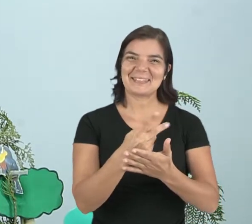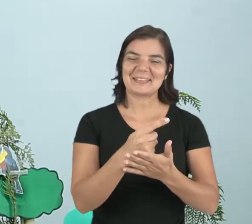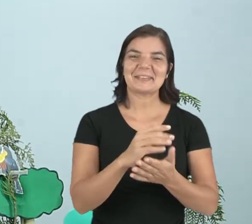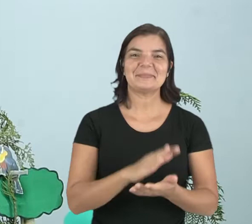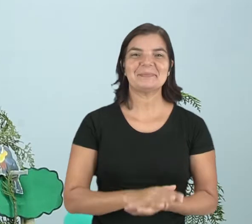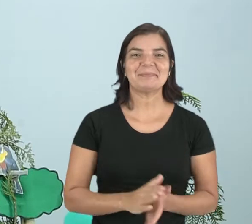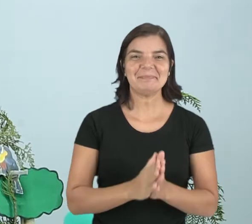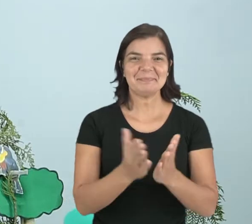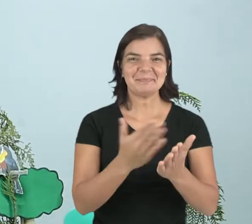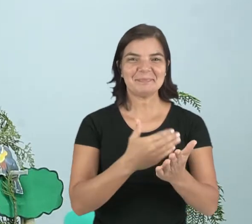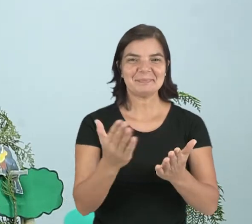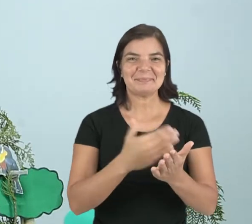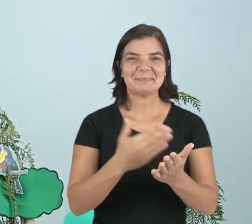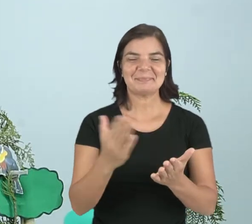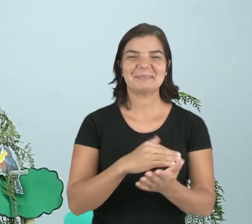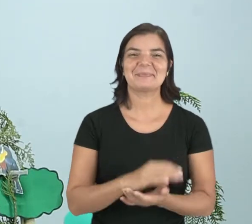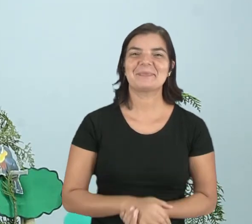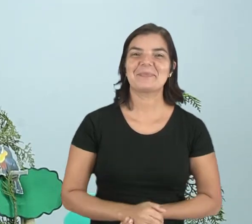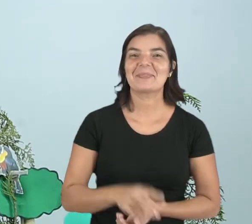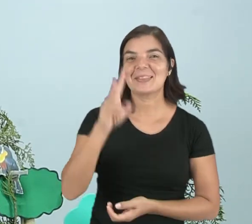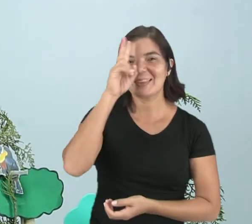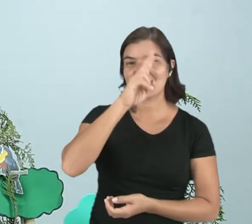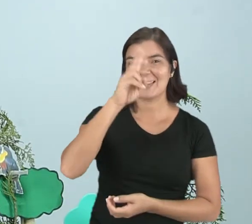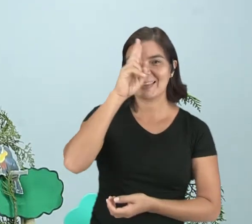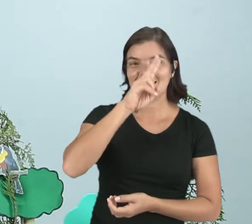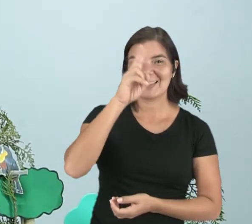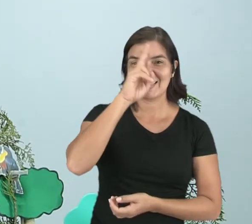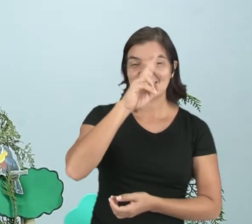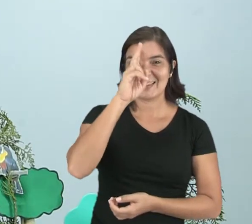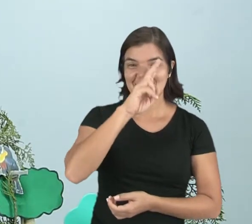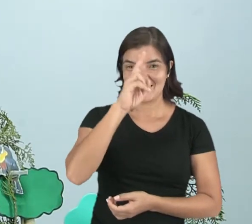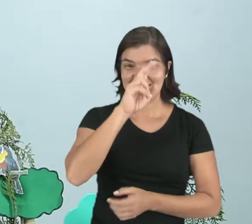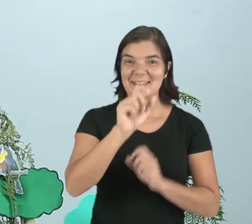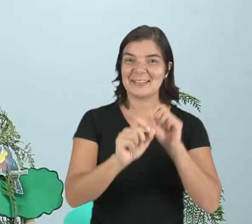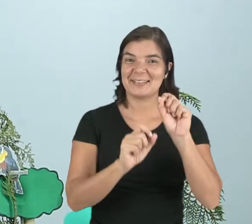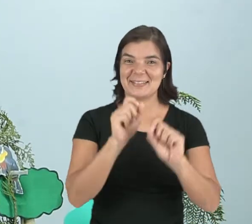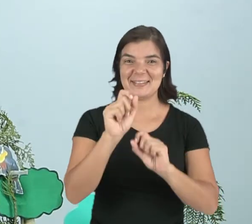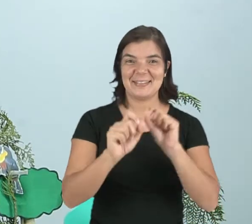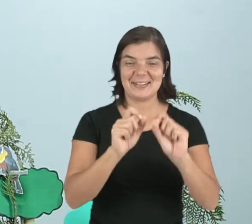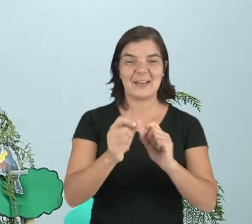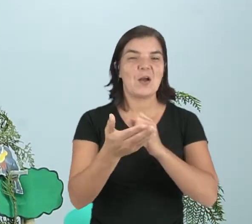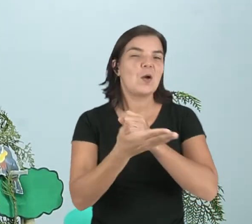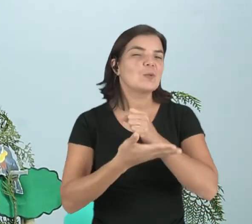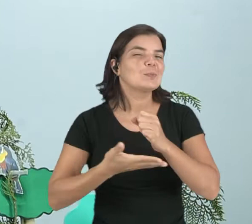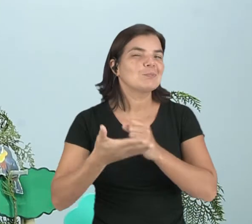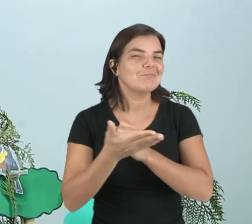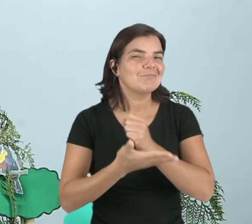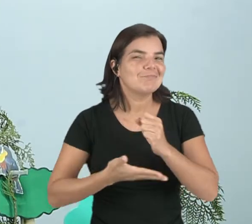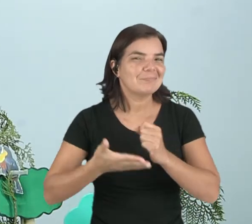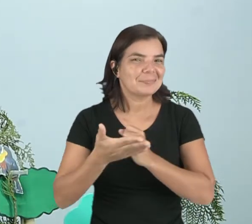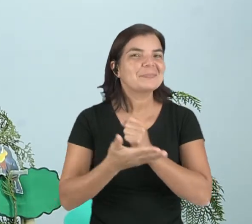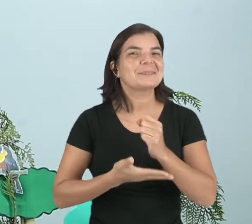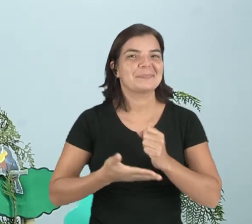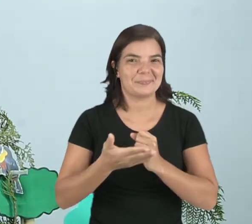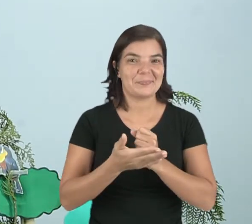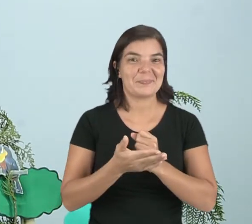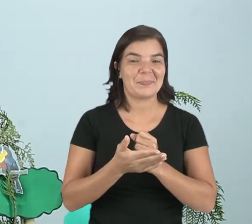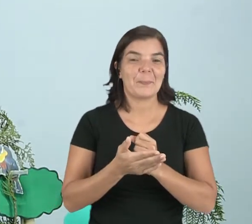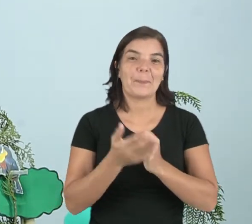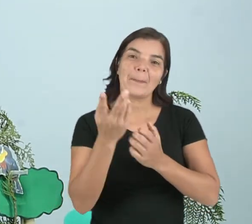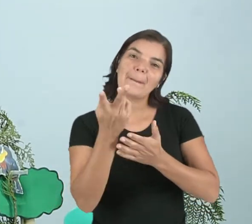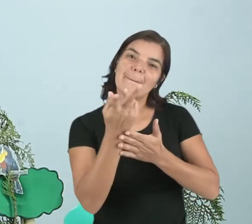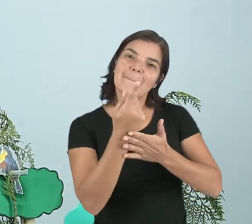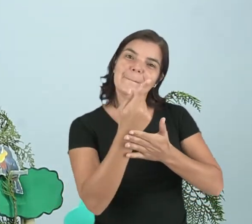no livro. Muito bem. Essa história que eu vou contar para vocês, ela foi baseada nessa obra